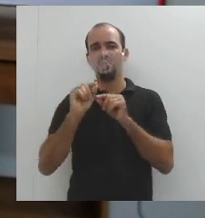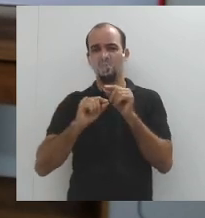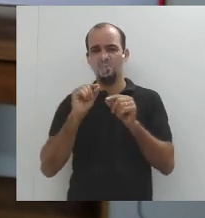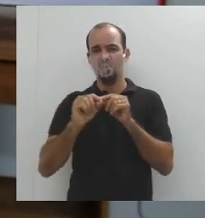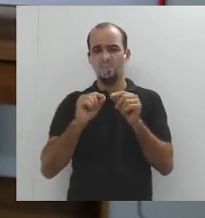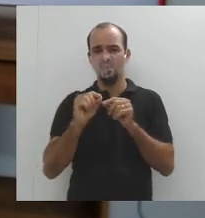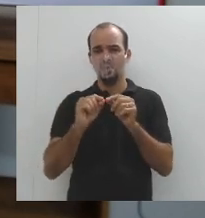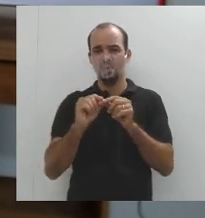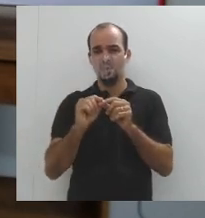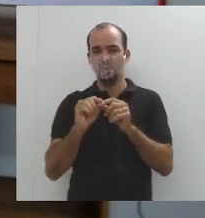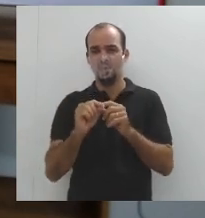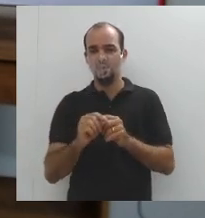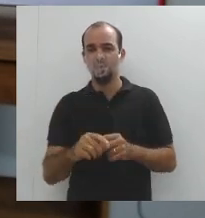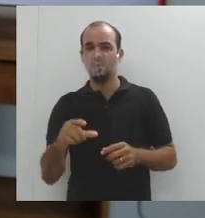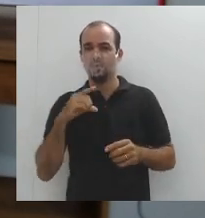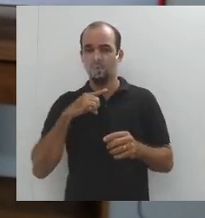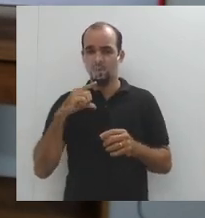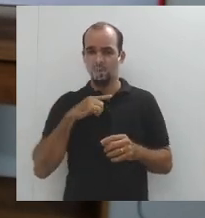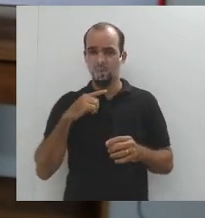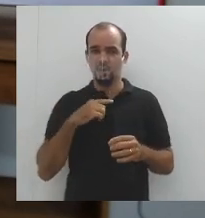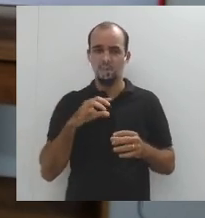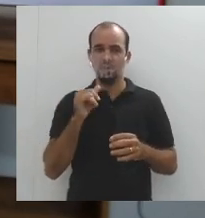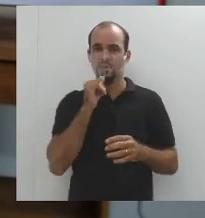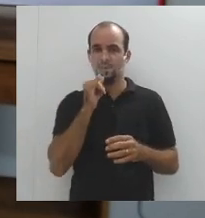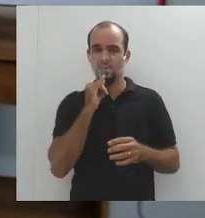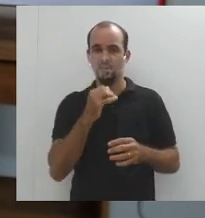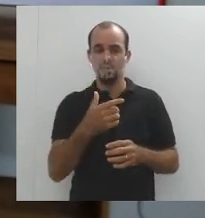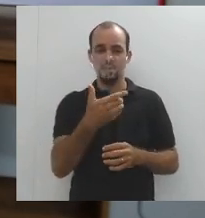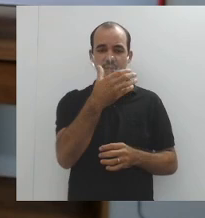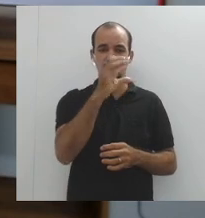carbono que ele apresenta